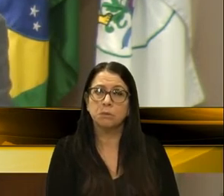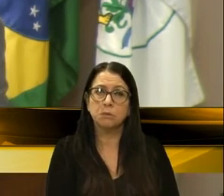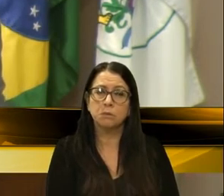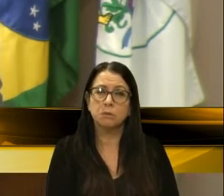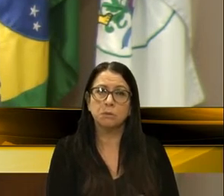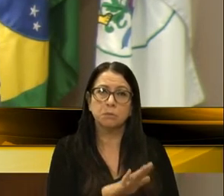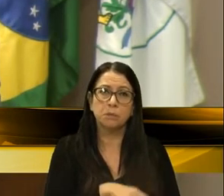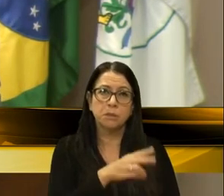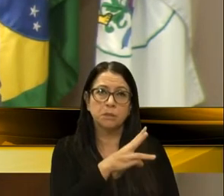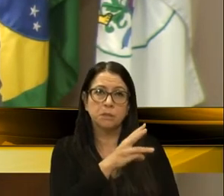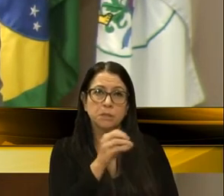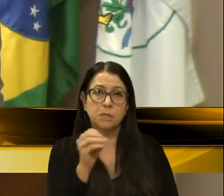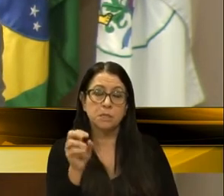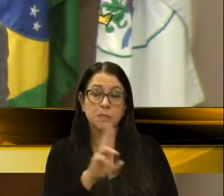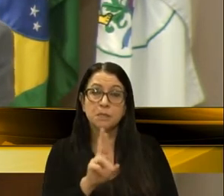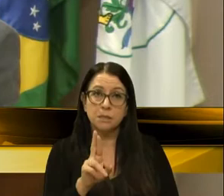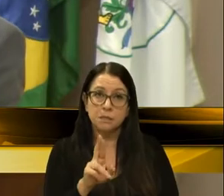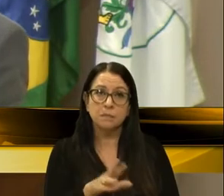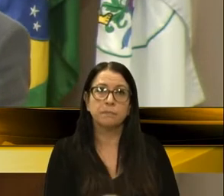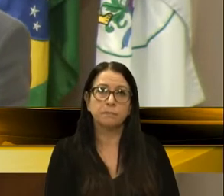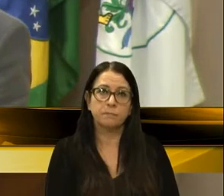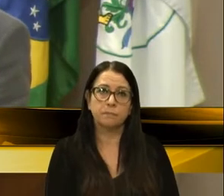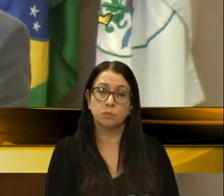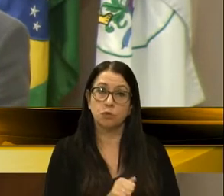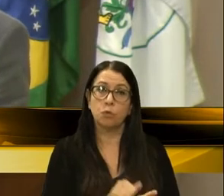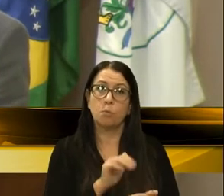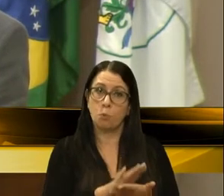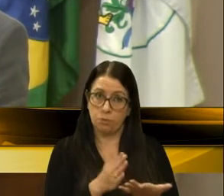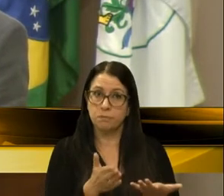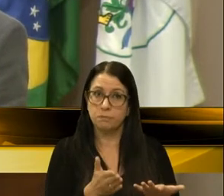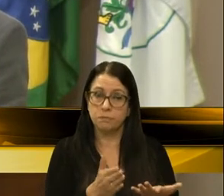mais de R$300 de multa.